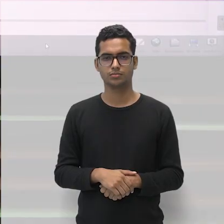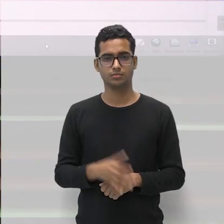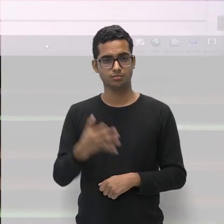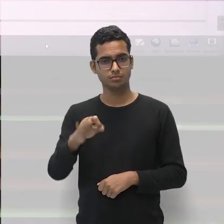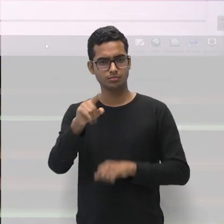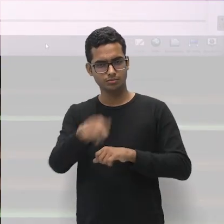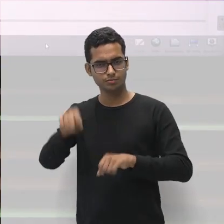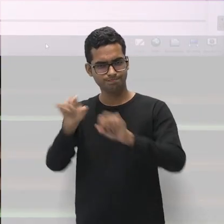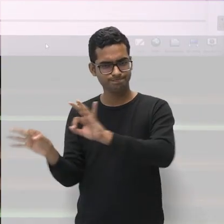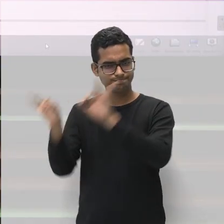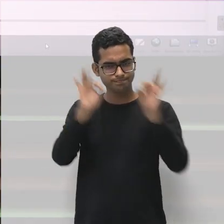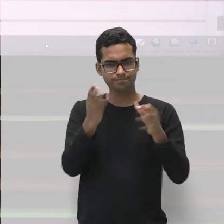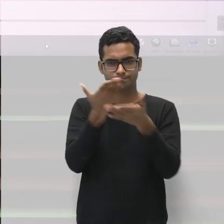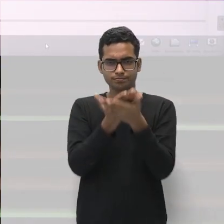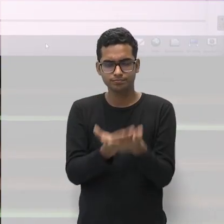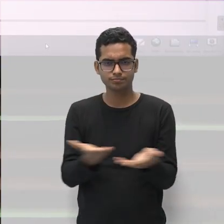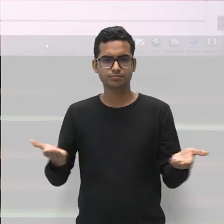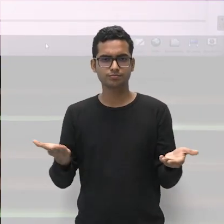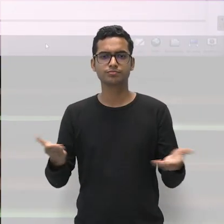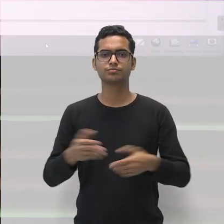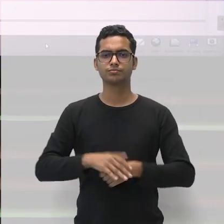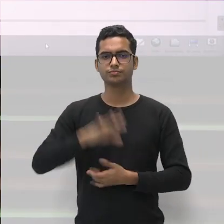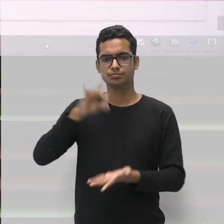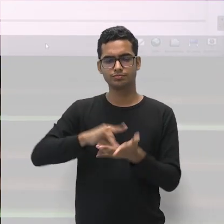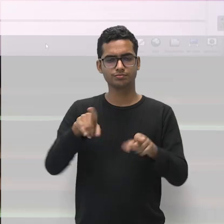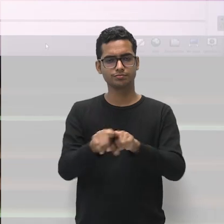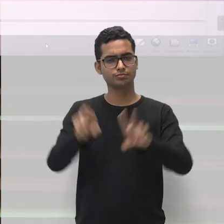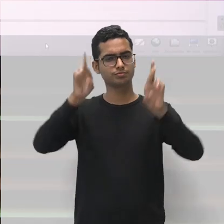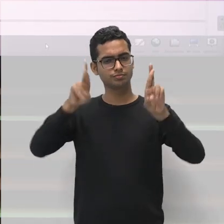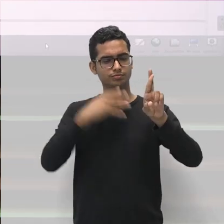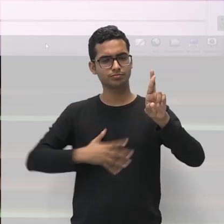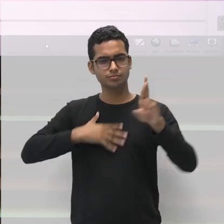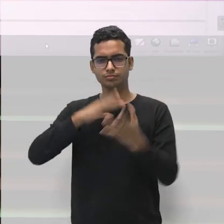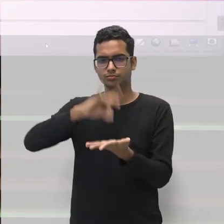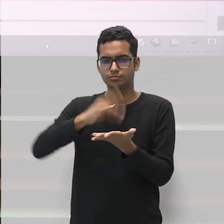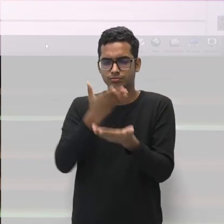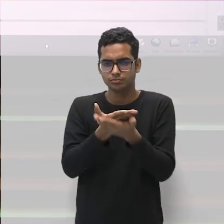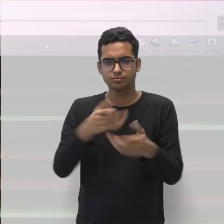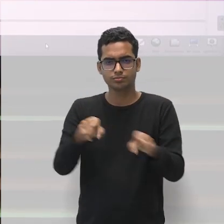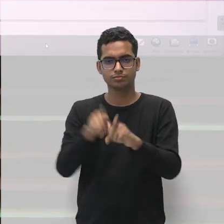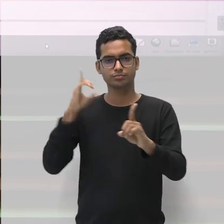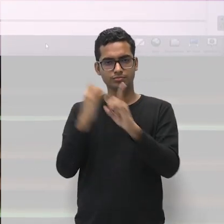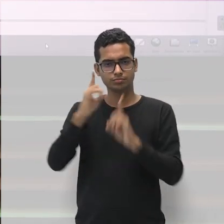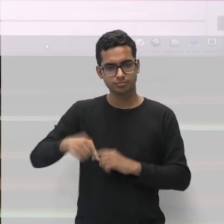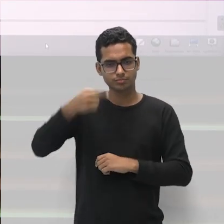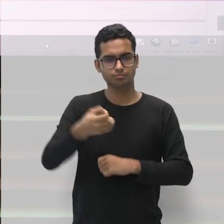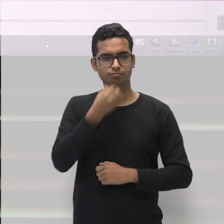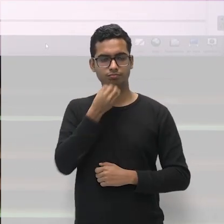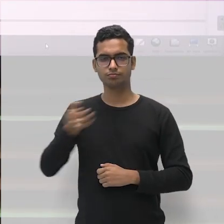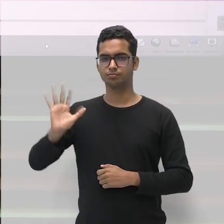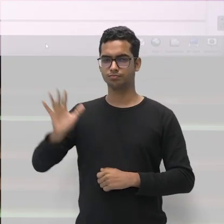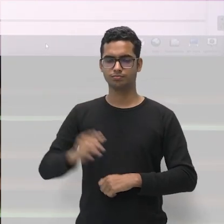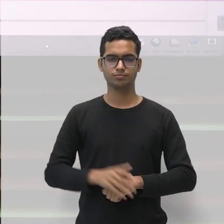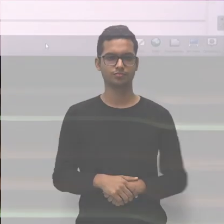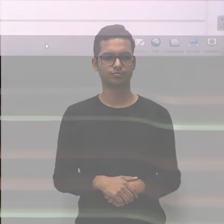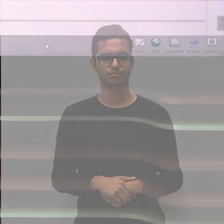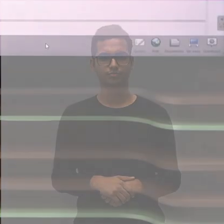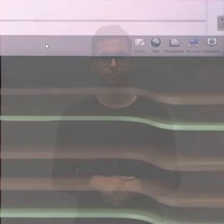Muito bem, queridos alunos, essa foi a nossa aula de hoje. Espero que todos tenham gostado e até a nossa próxima oportunidade.